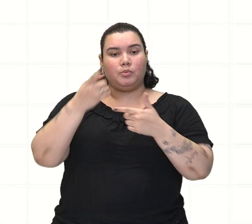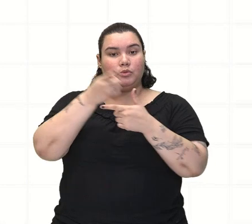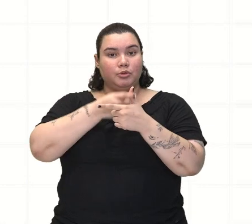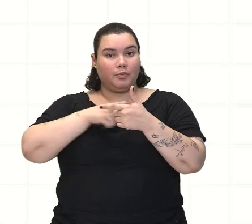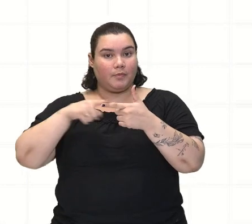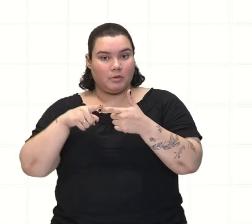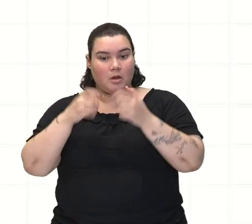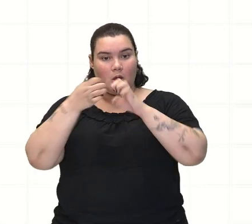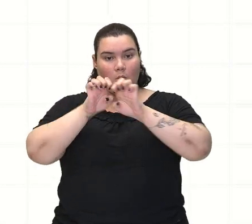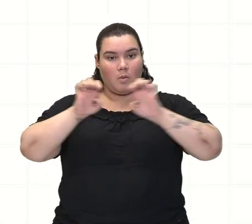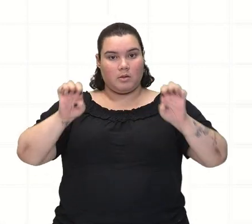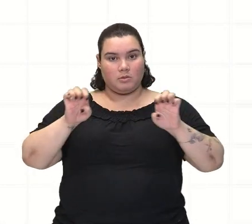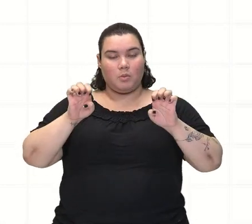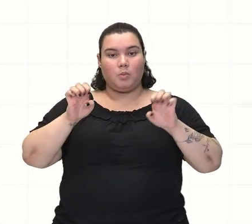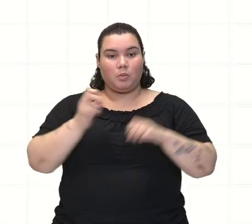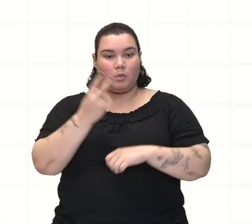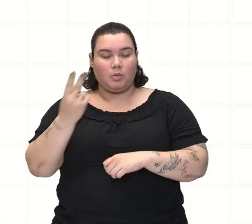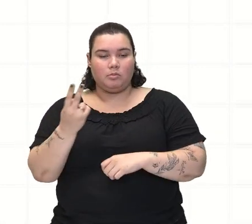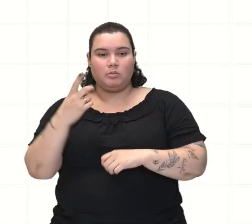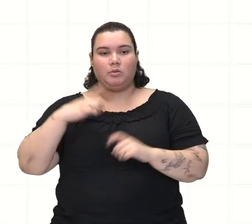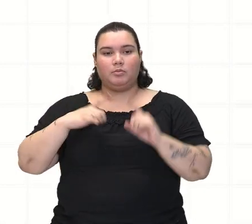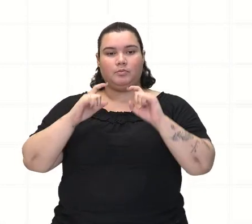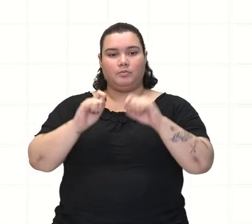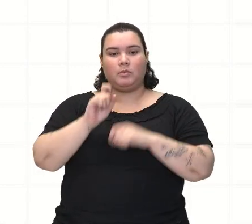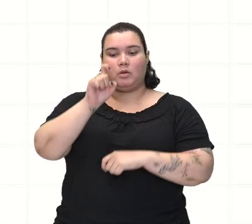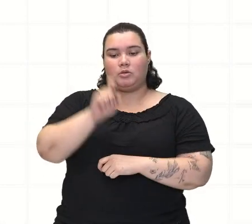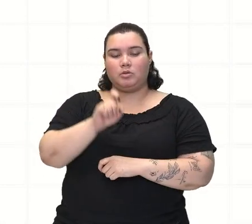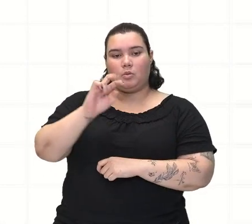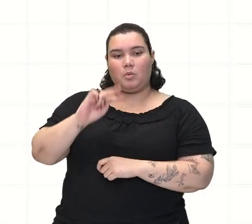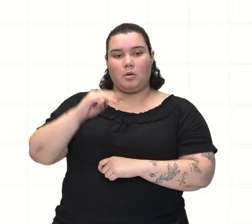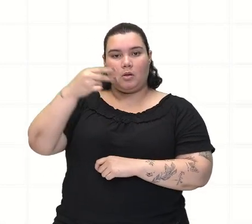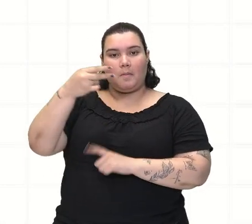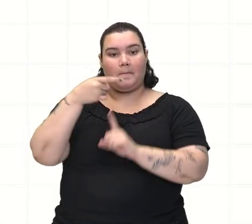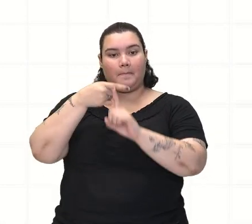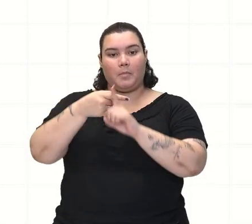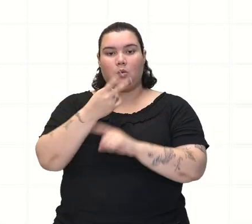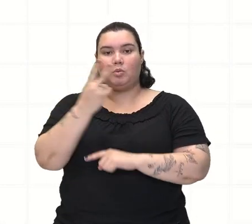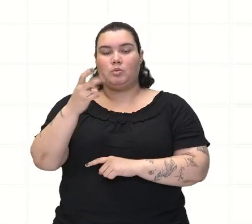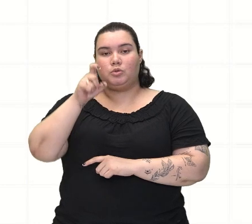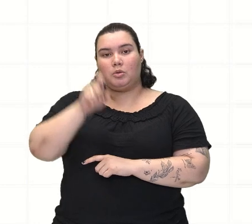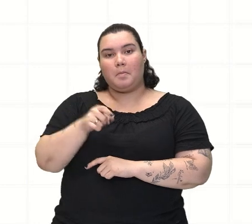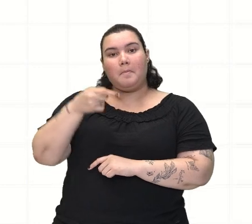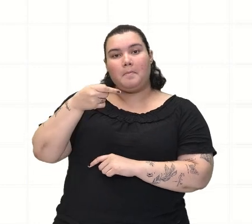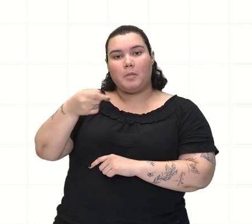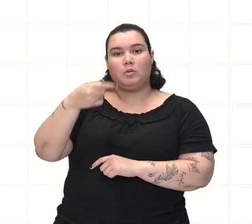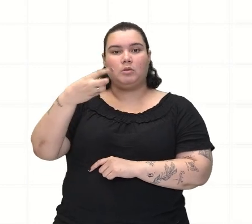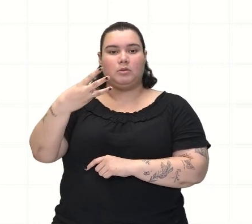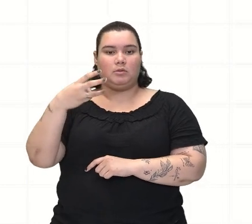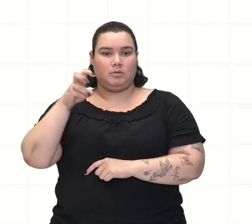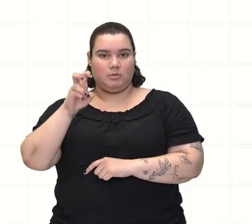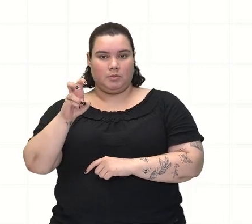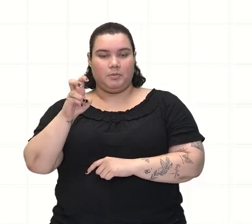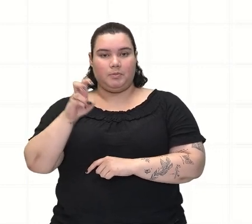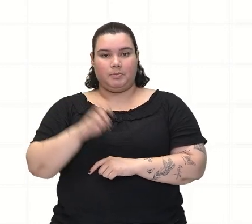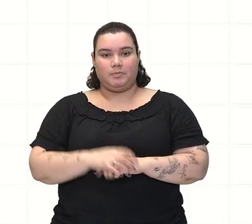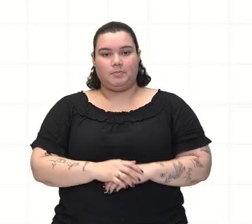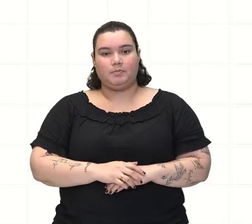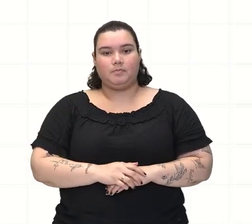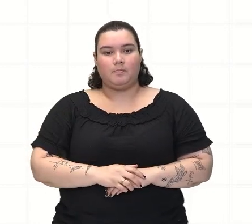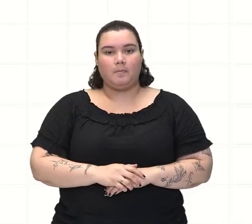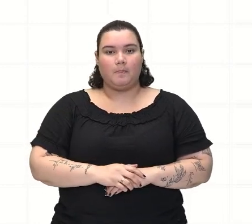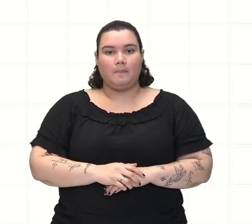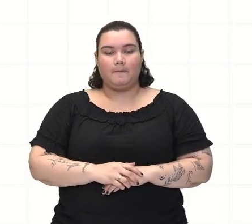toda a equação por 2, nós vamos ter x² mais 2x menos 35. E